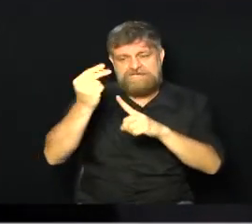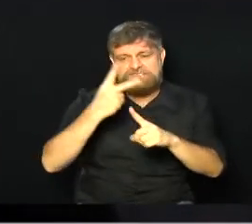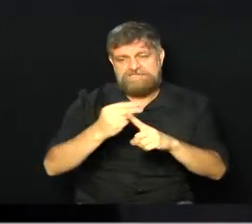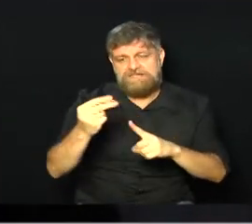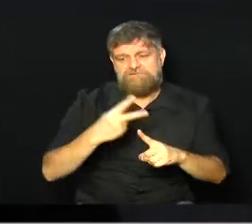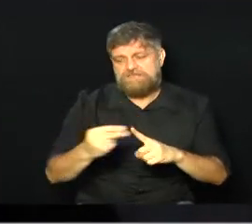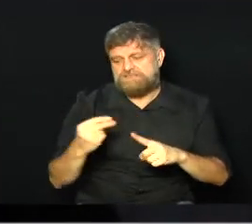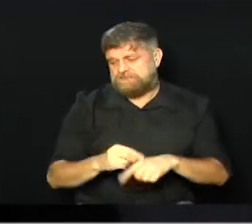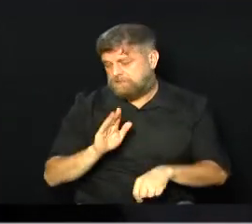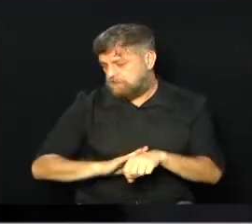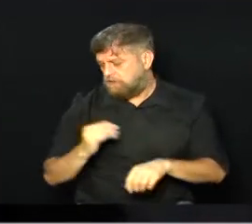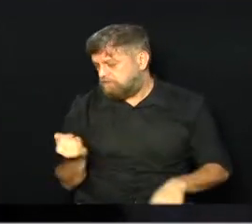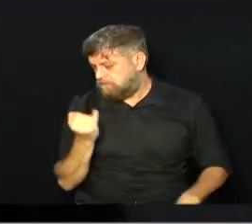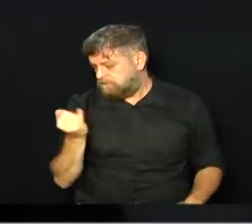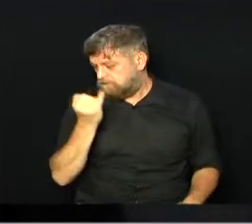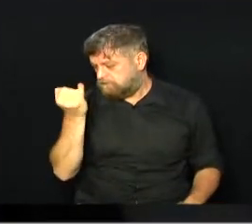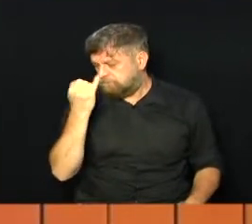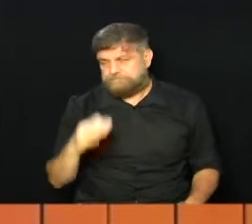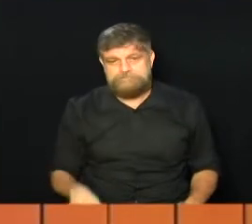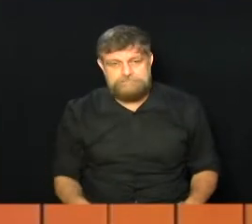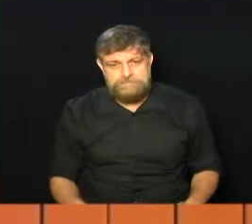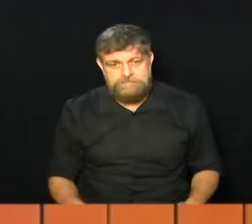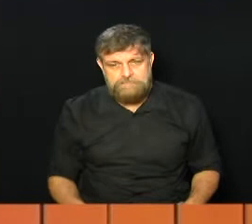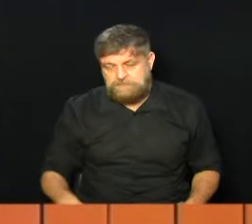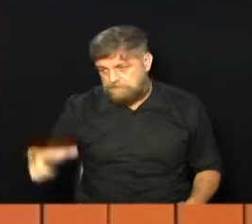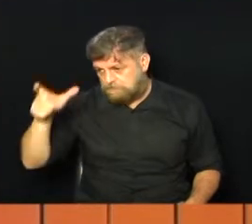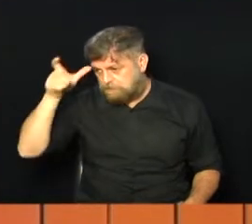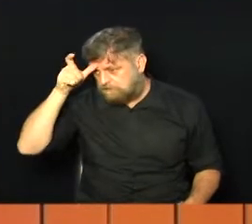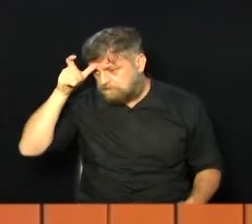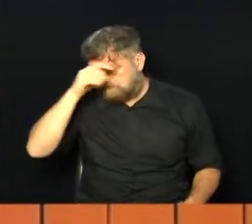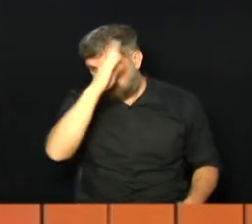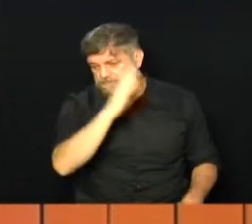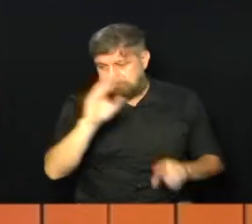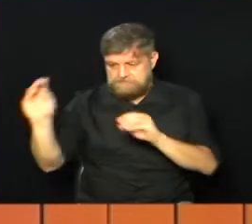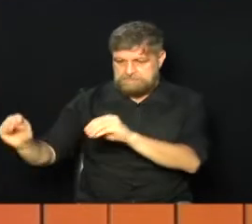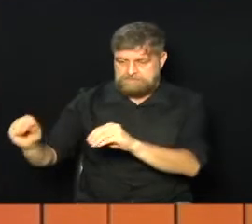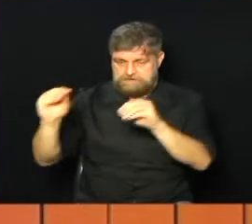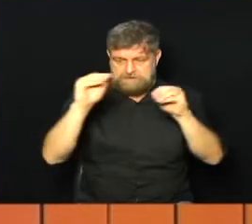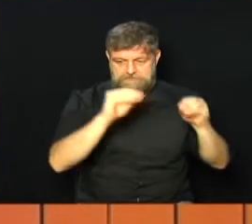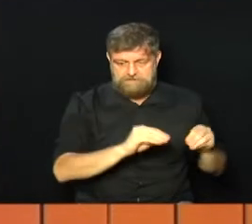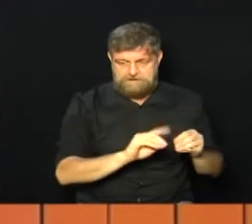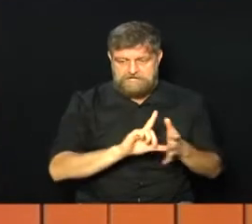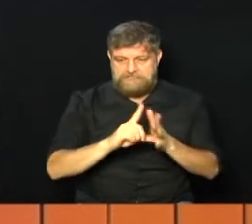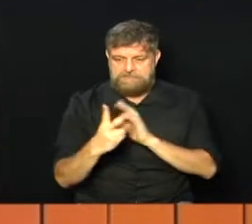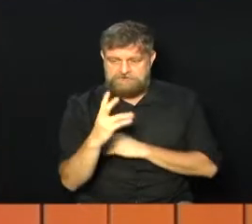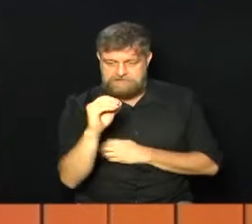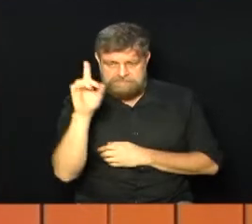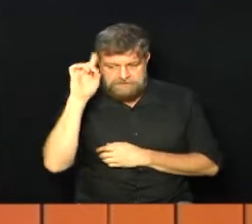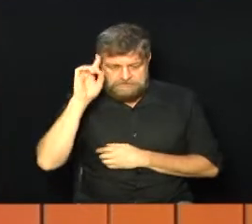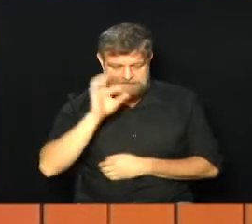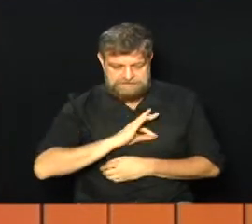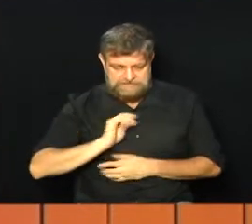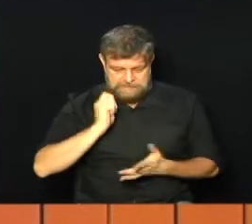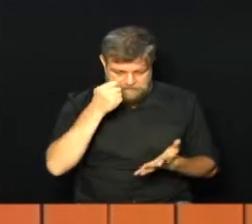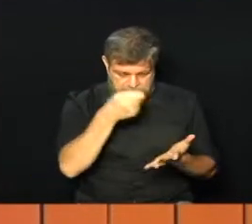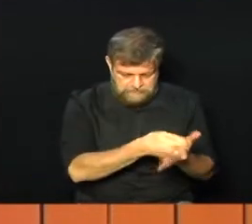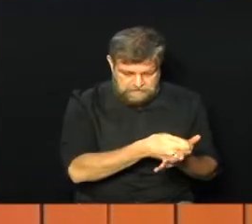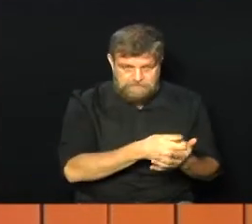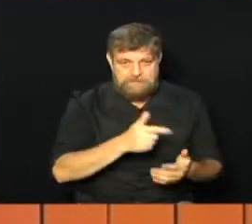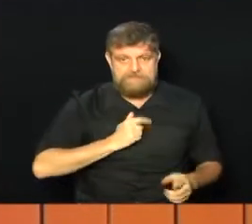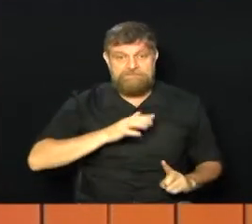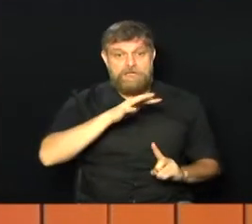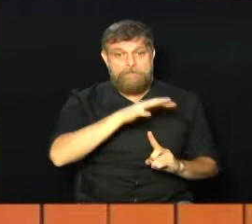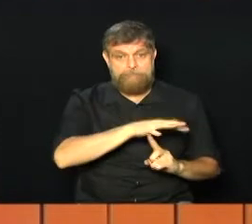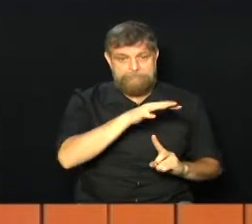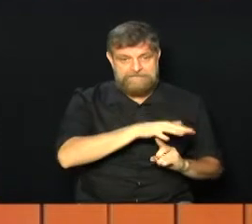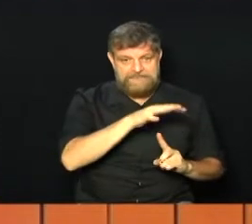importante. E aí você retornou da Turquia, recebeu depois de 20 dias tudo certinho, passou pelo Atlético Paranaense